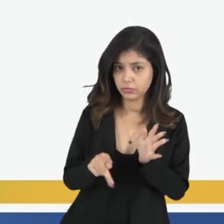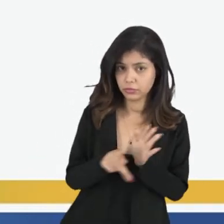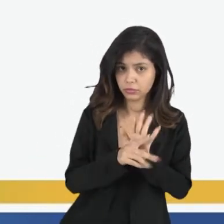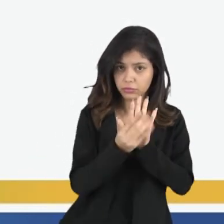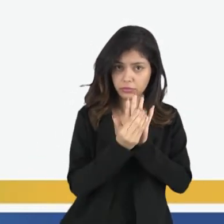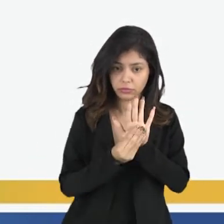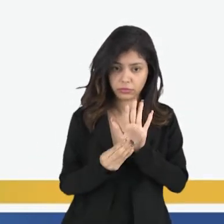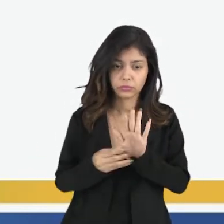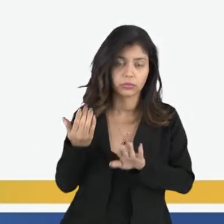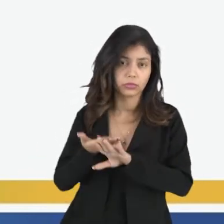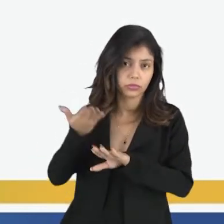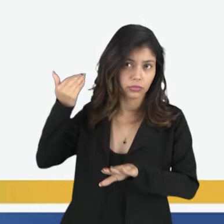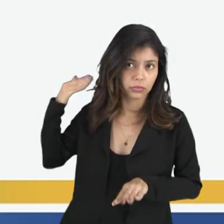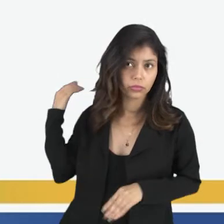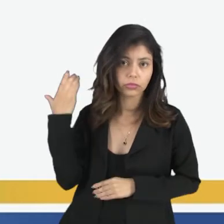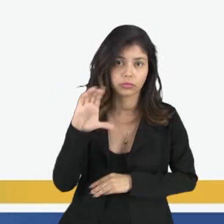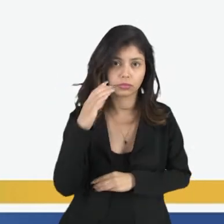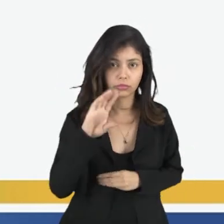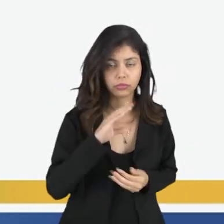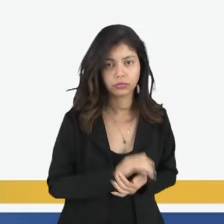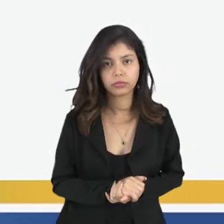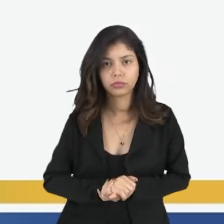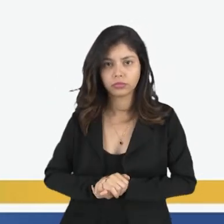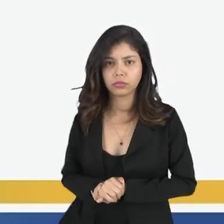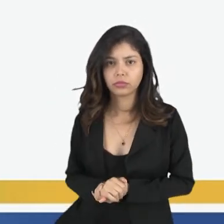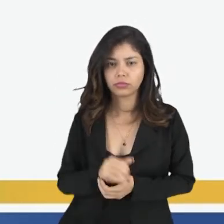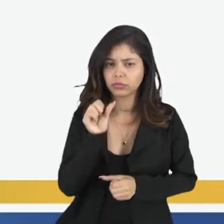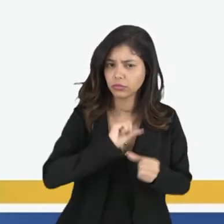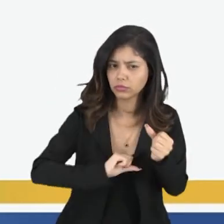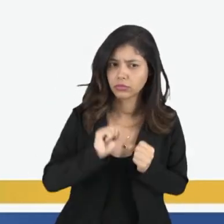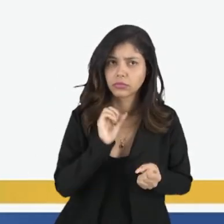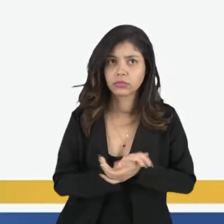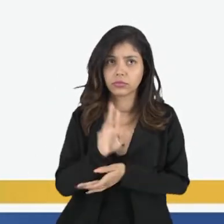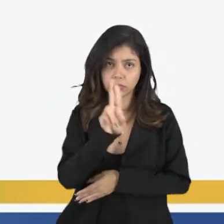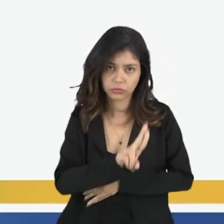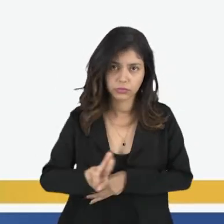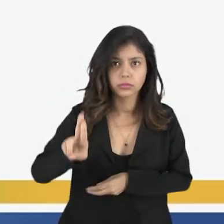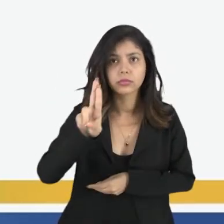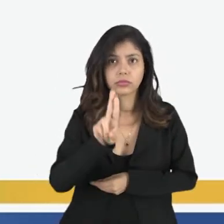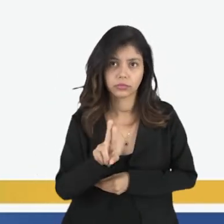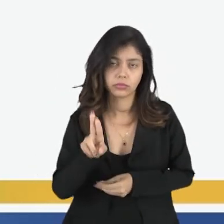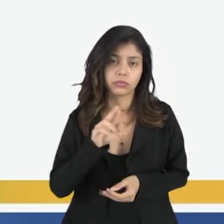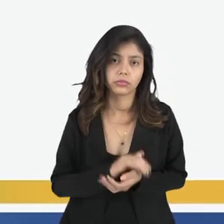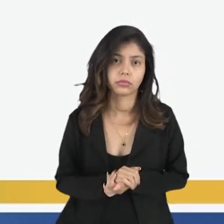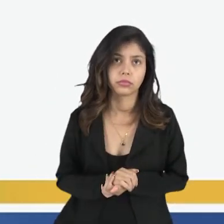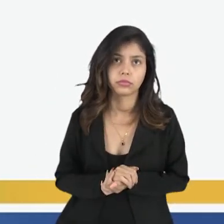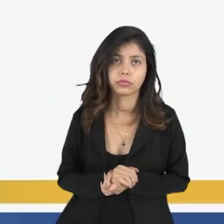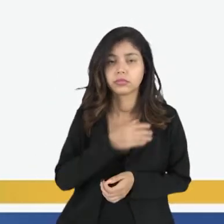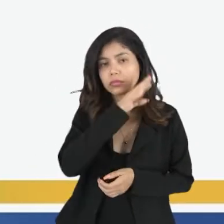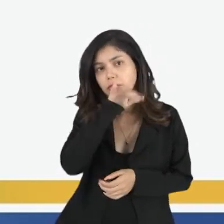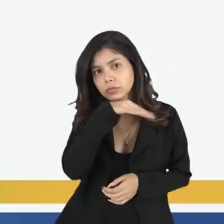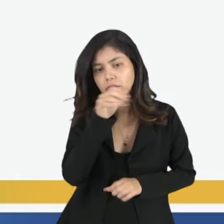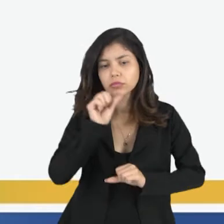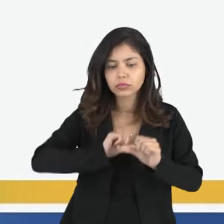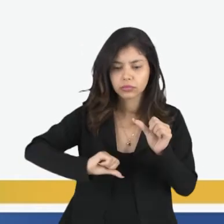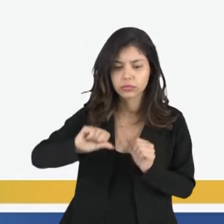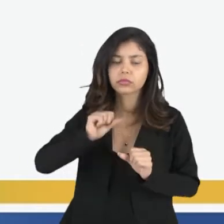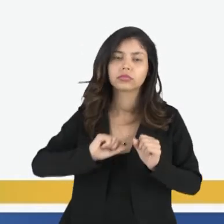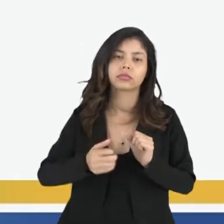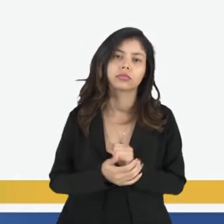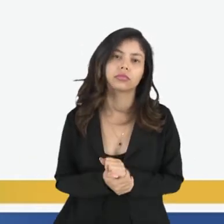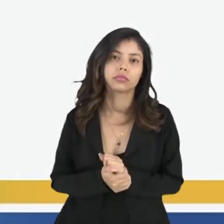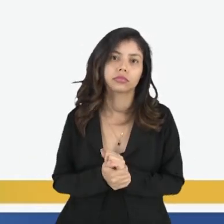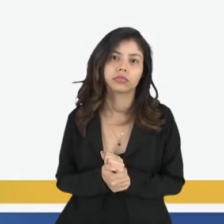da época, e aí houve as transformações. Por exemplo, o uso de animais para